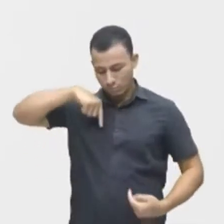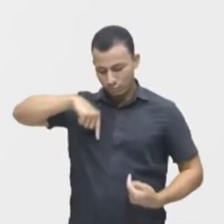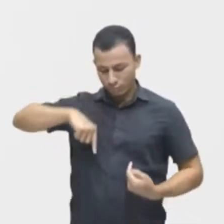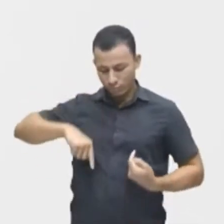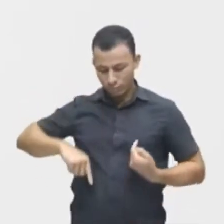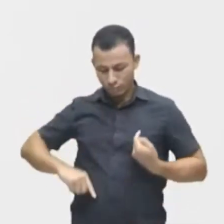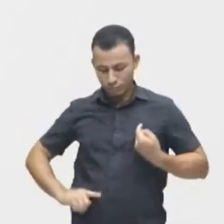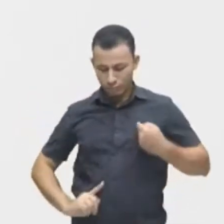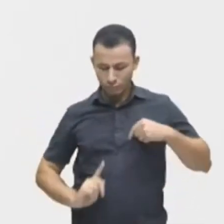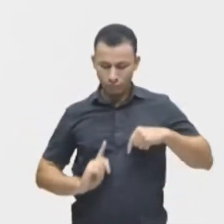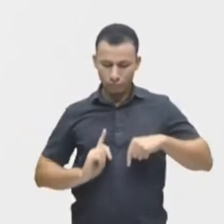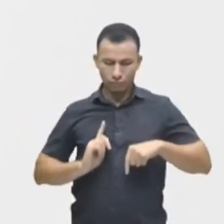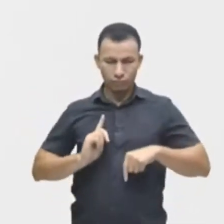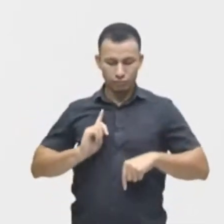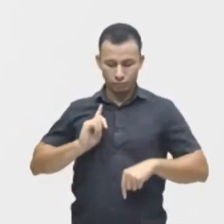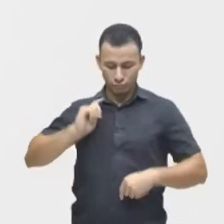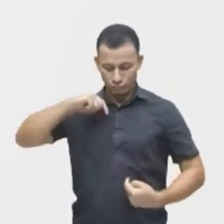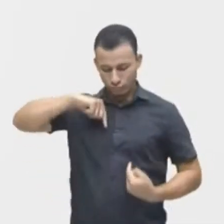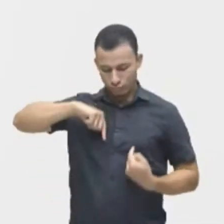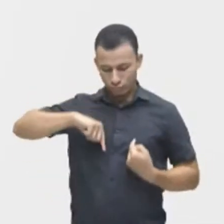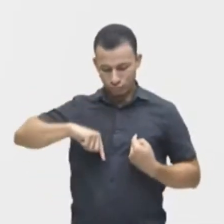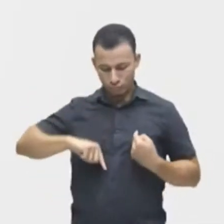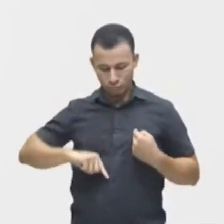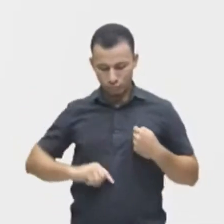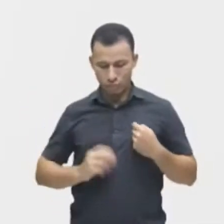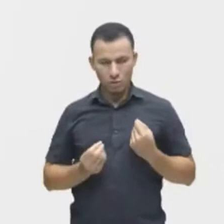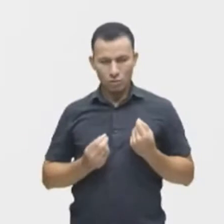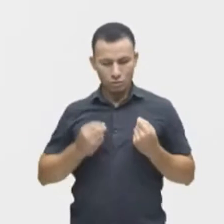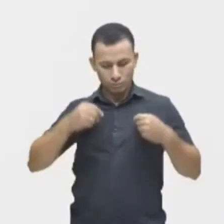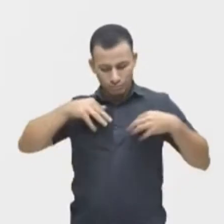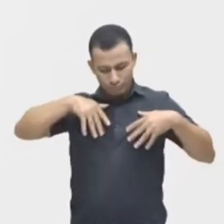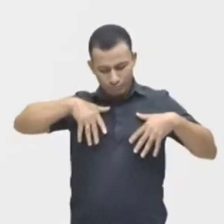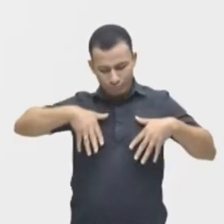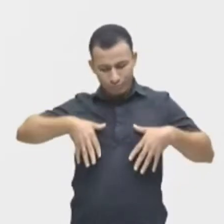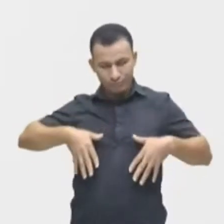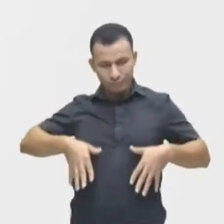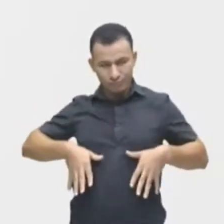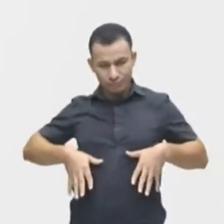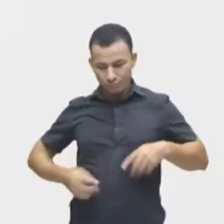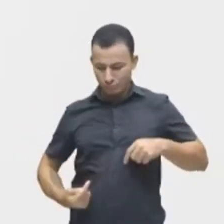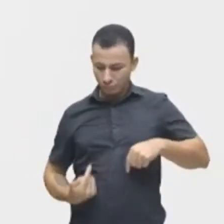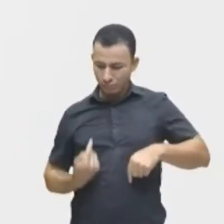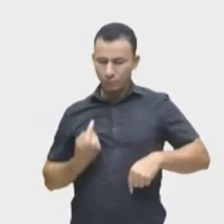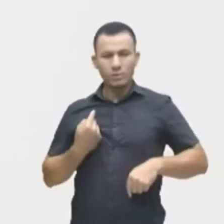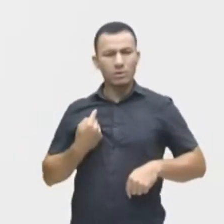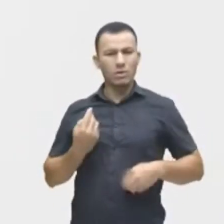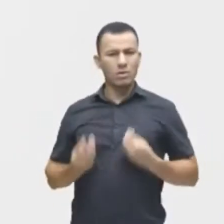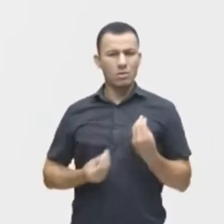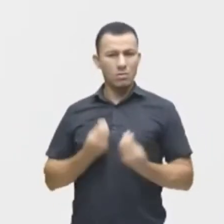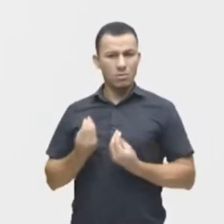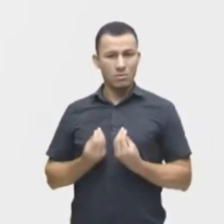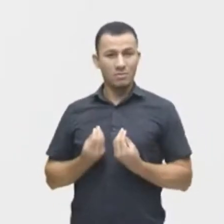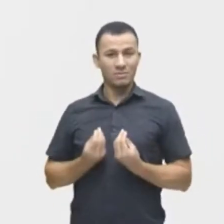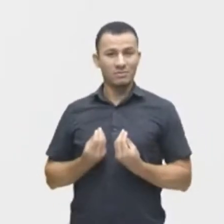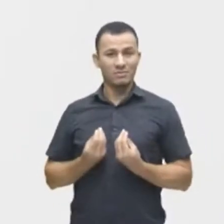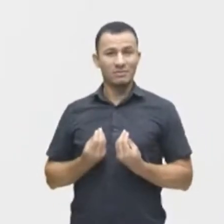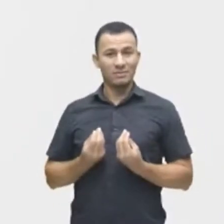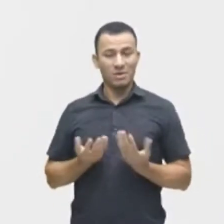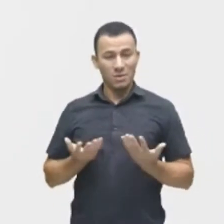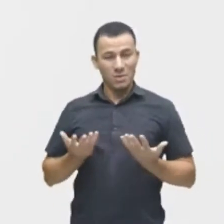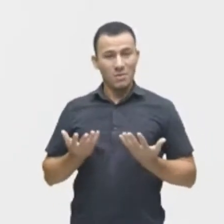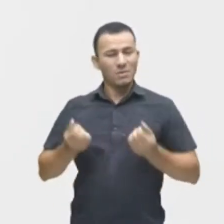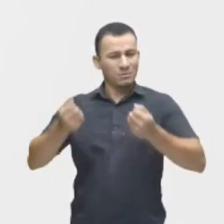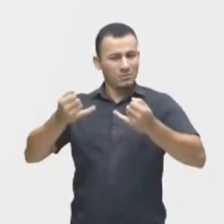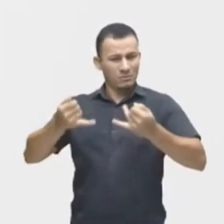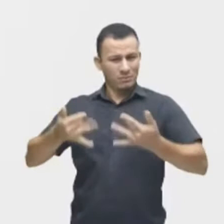pelo coração, como é que ele vai para os vasos sanguíneos e como ele retorna. Então, esse conhecimento da ciência,